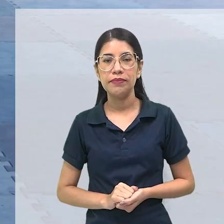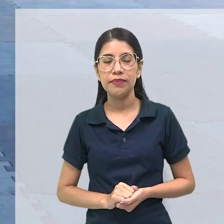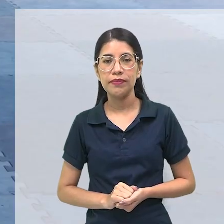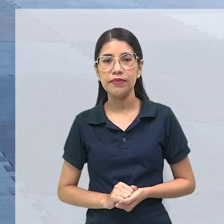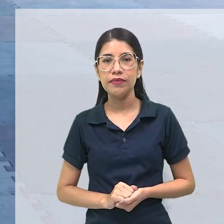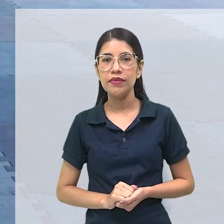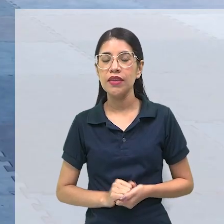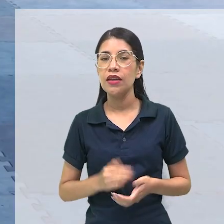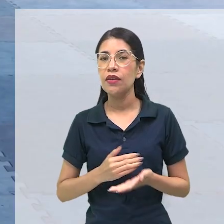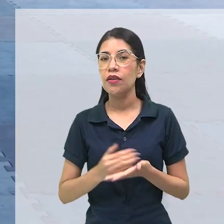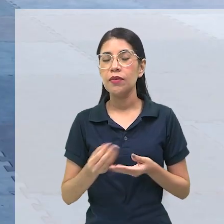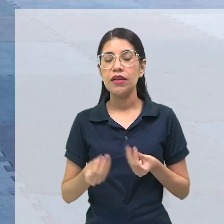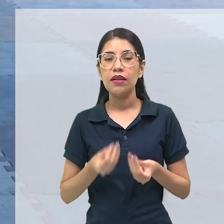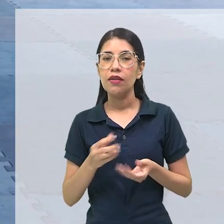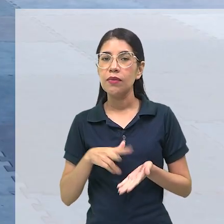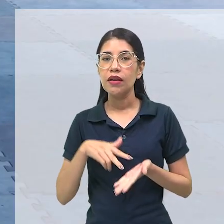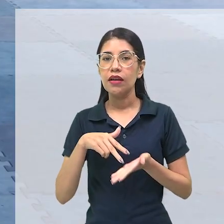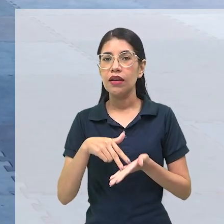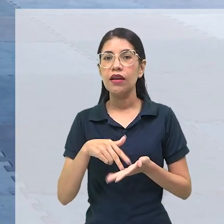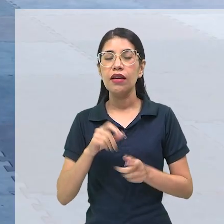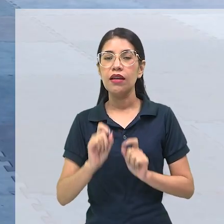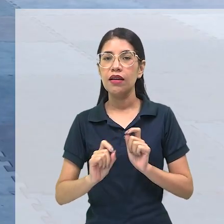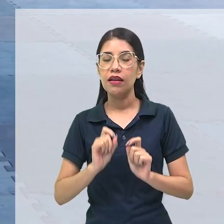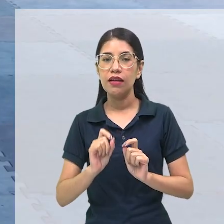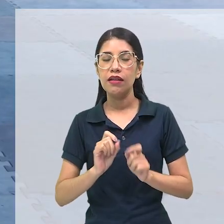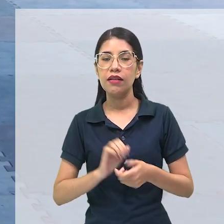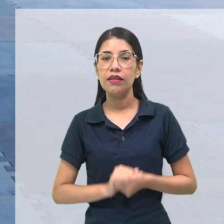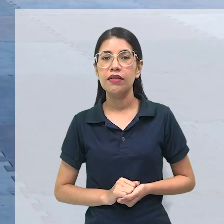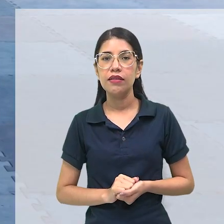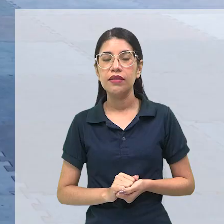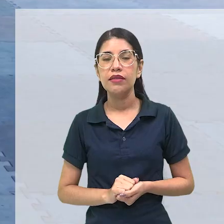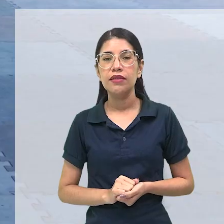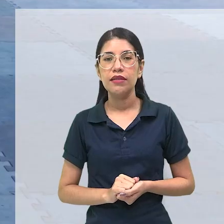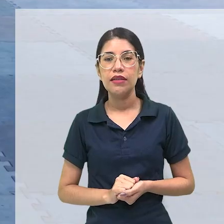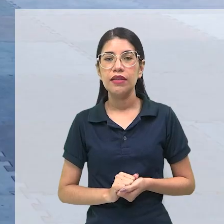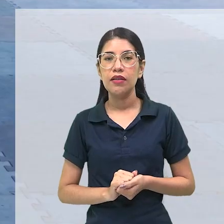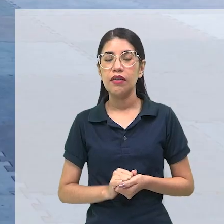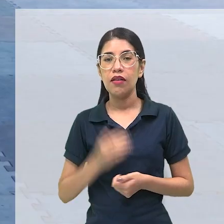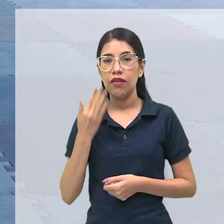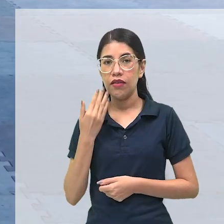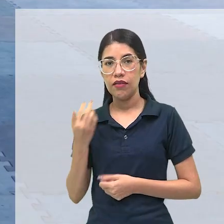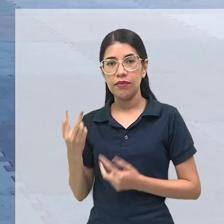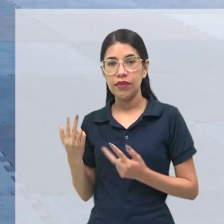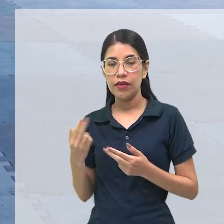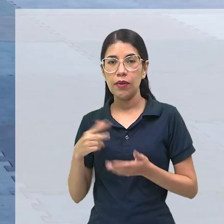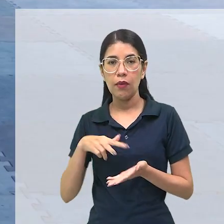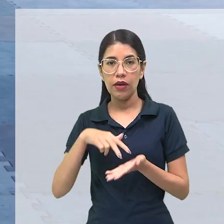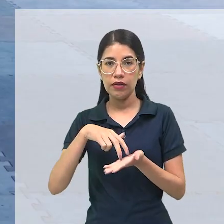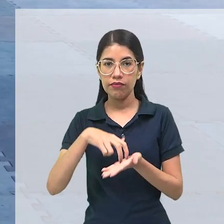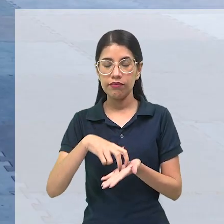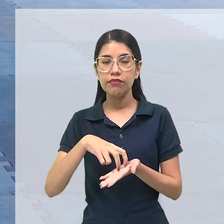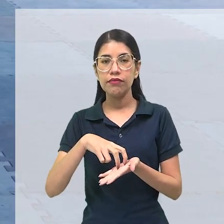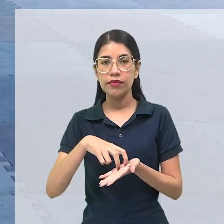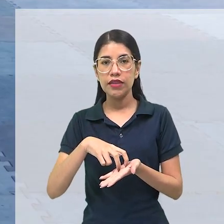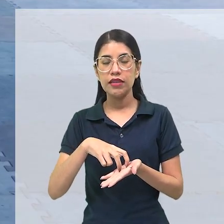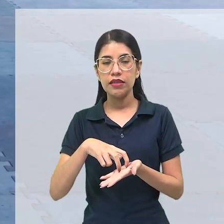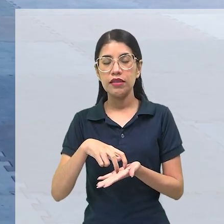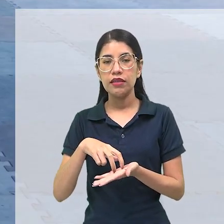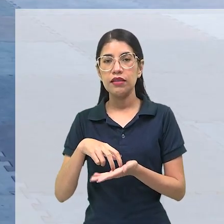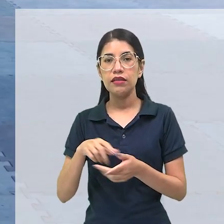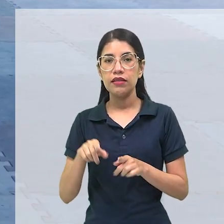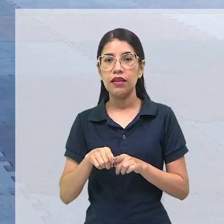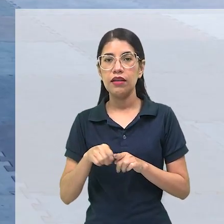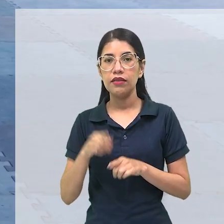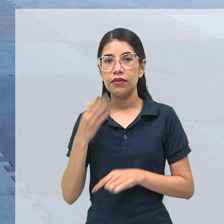começa com a posição inicial do wrestling, que é dessa forma, ó, meio agachado, tá bom? As pernas afastadas da largura